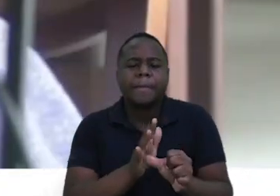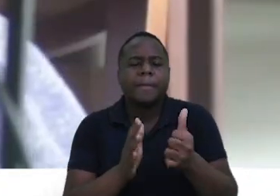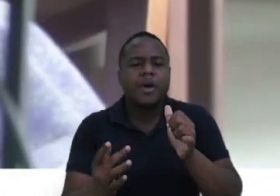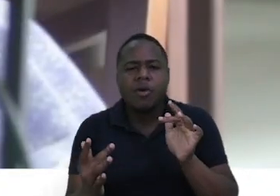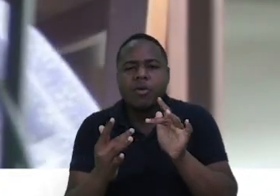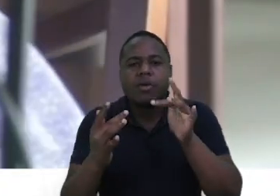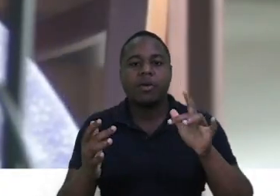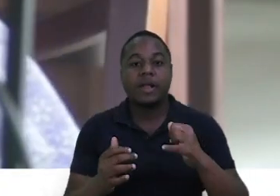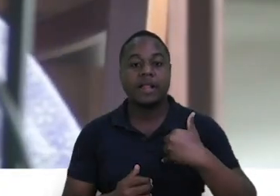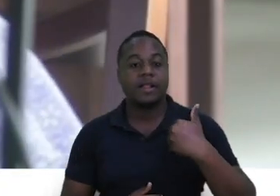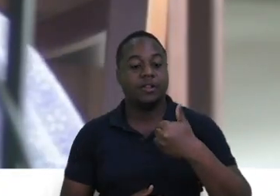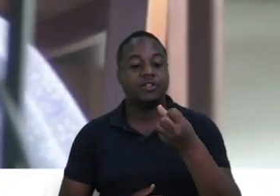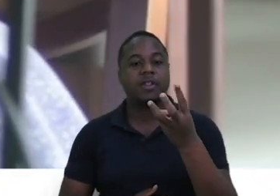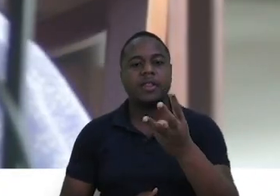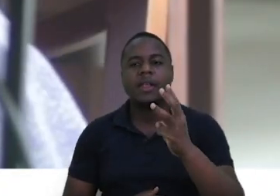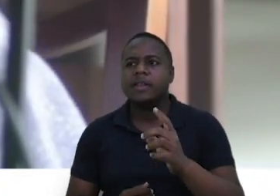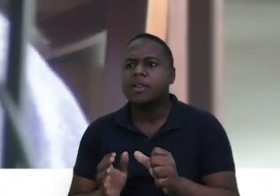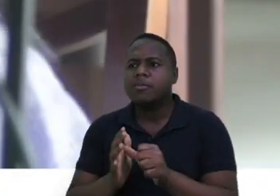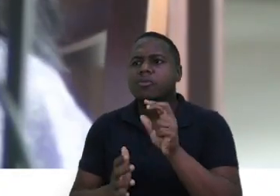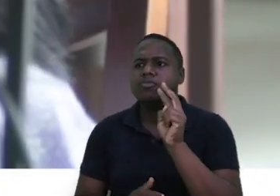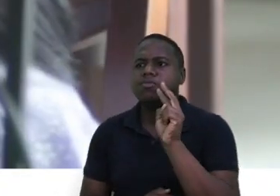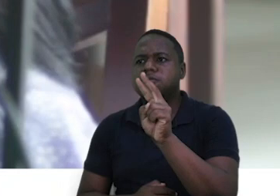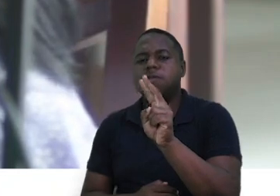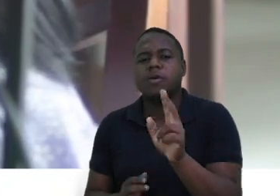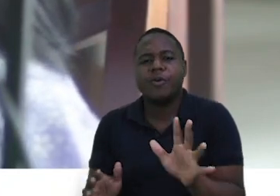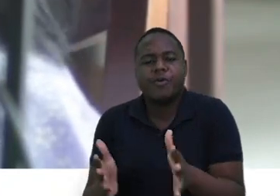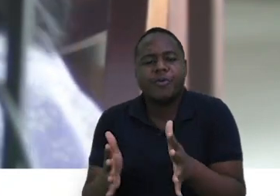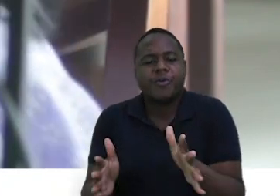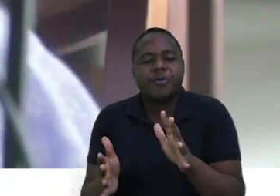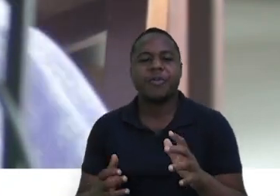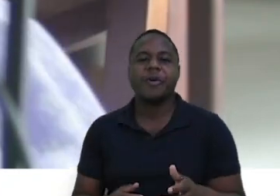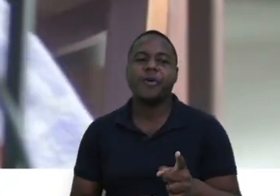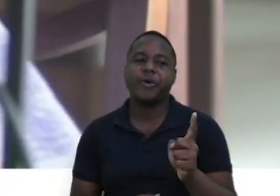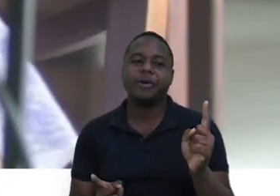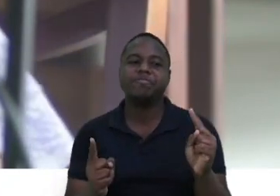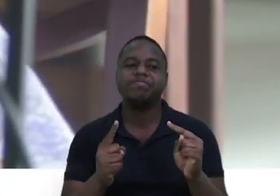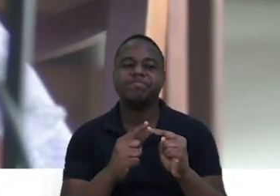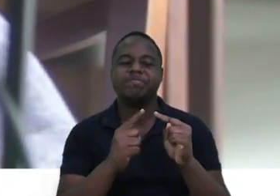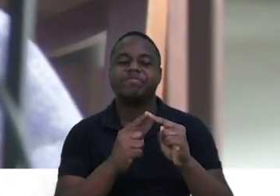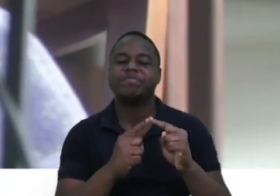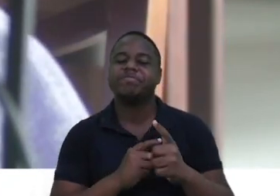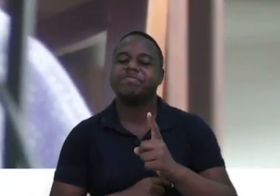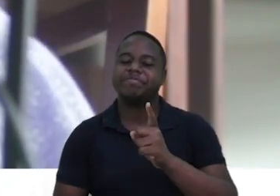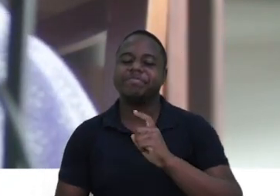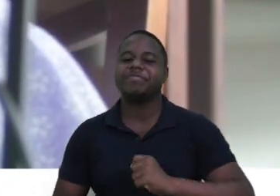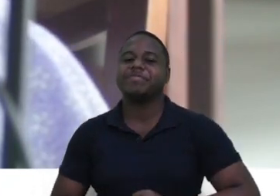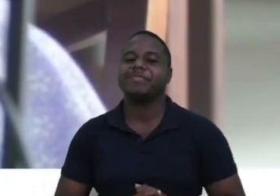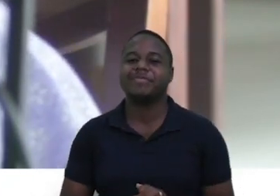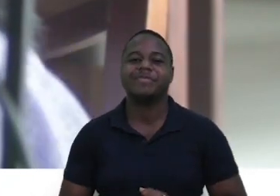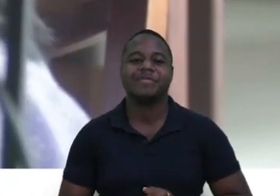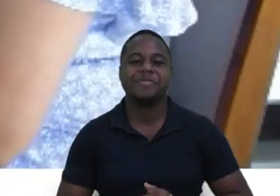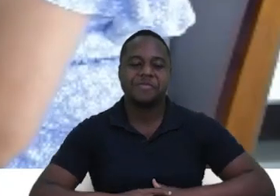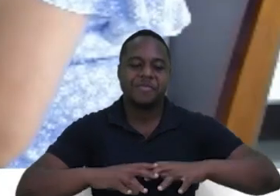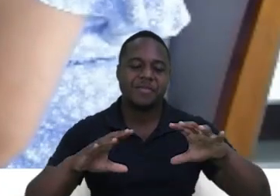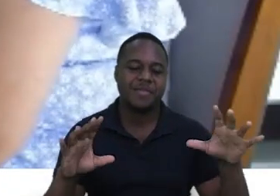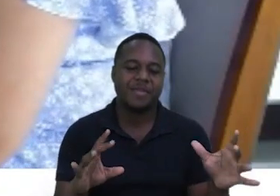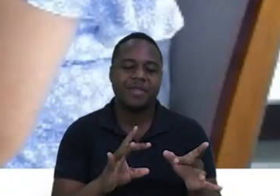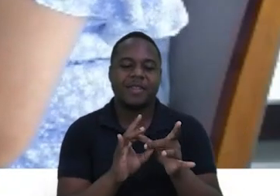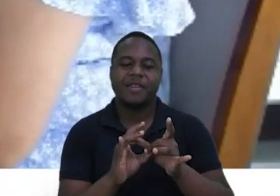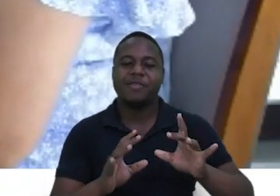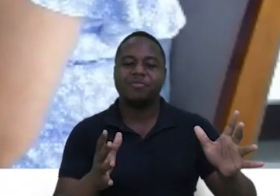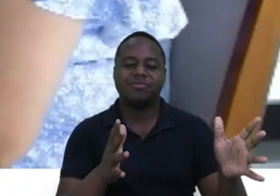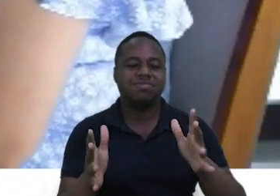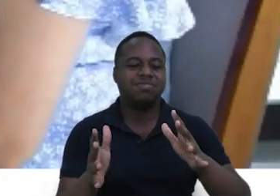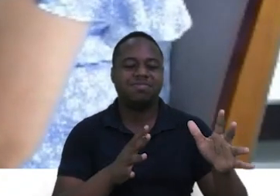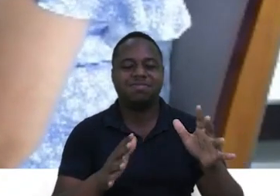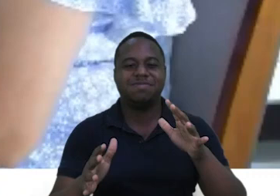deu aos 13 anos de idade. Olha aí. As conexões, né? Exatamente, isso que eu tô vendo aqui. Pois né? É. A junção, assim, ó, fluindo.